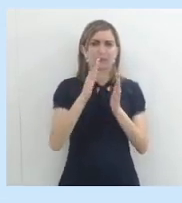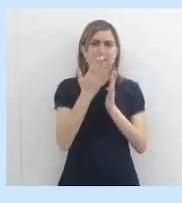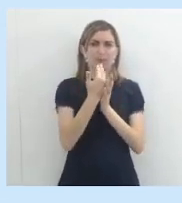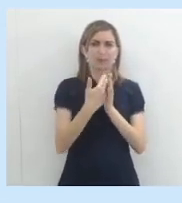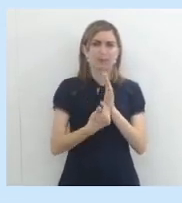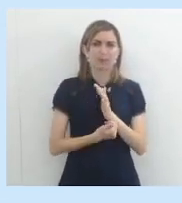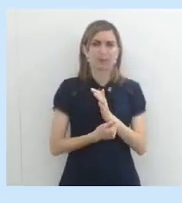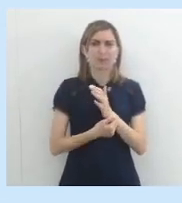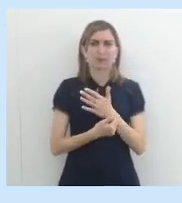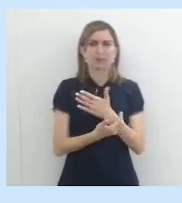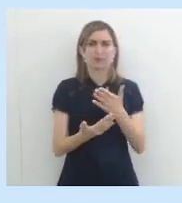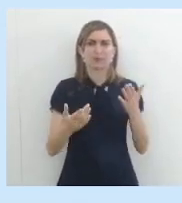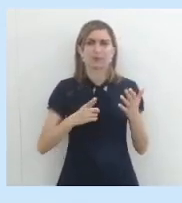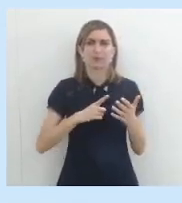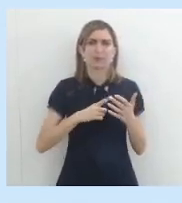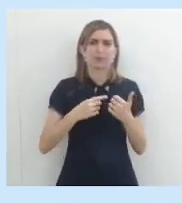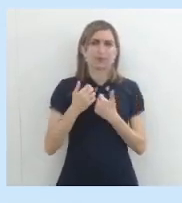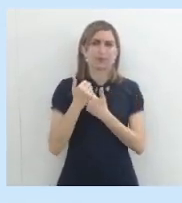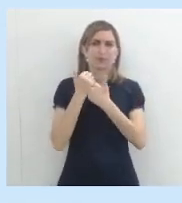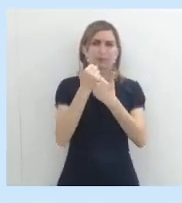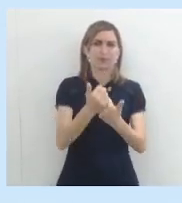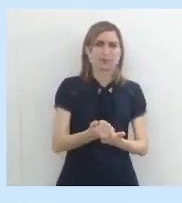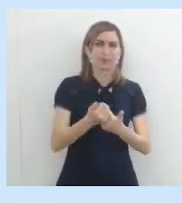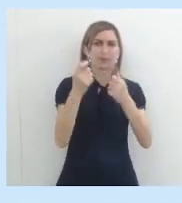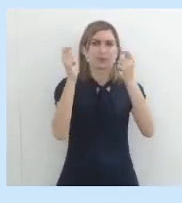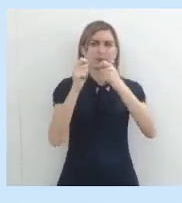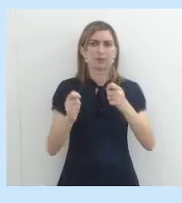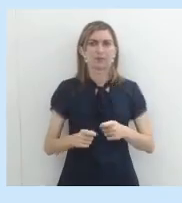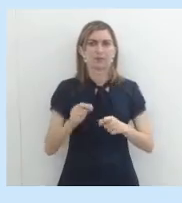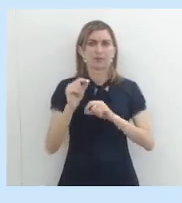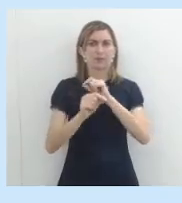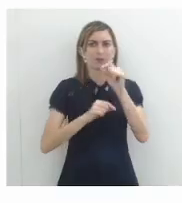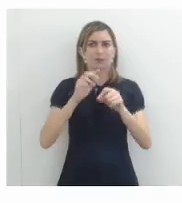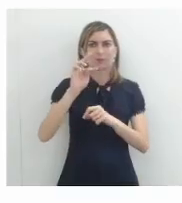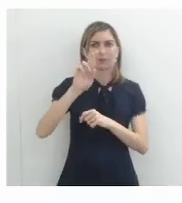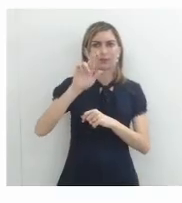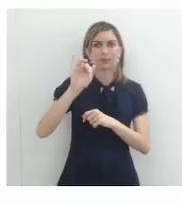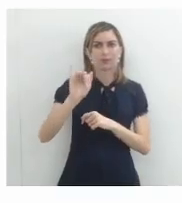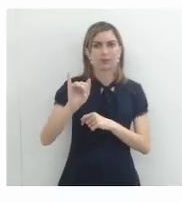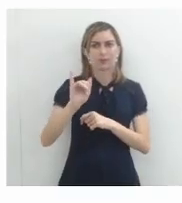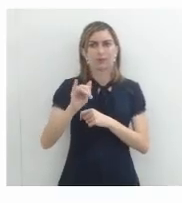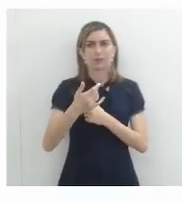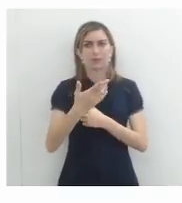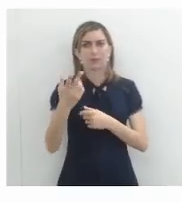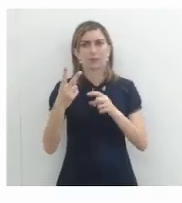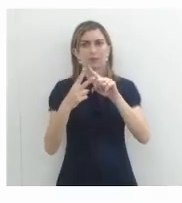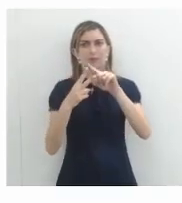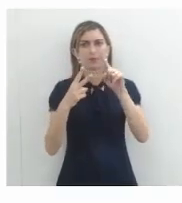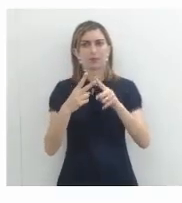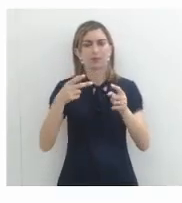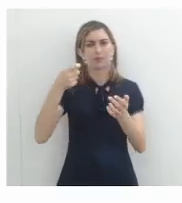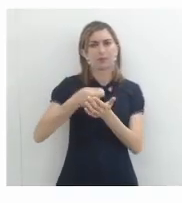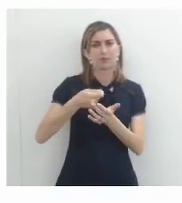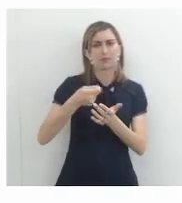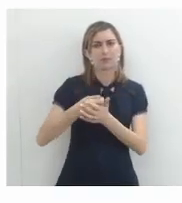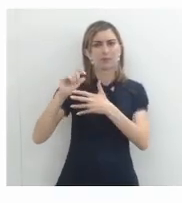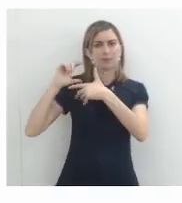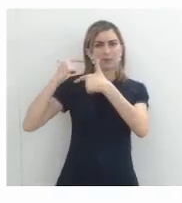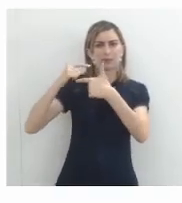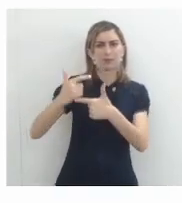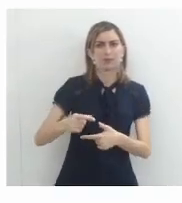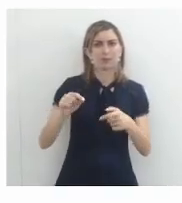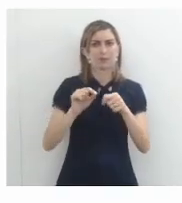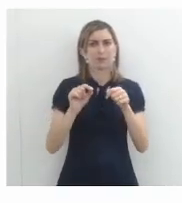cavernas, vai ter mais representação da arte bidimensional do que a tridimensional. Existem duas formas tradicionais de se